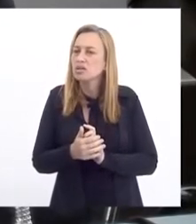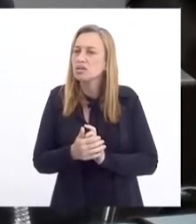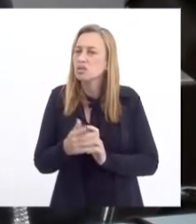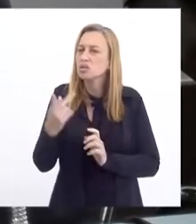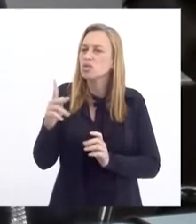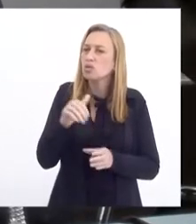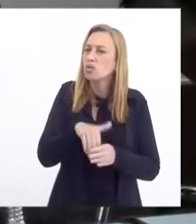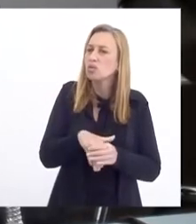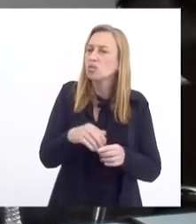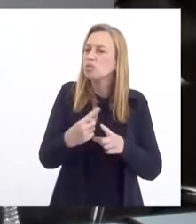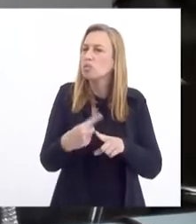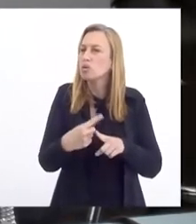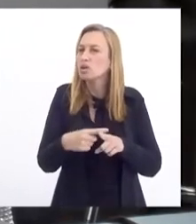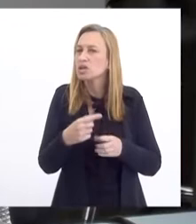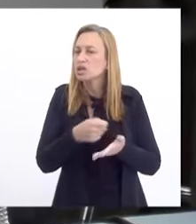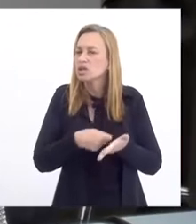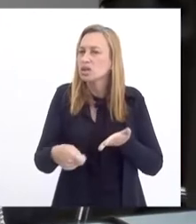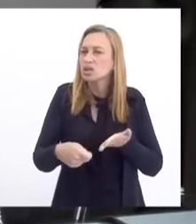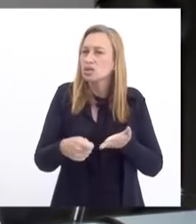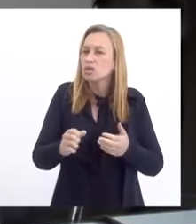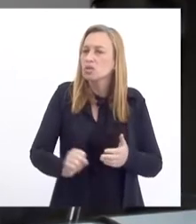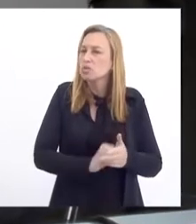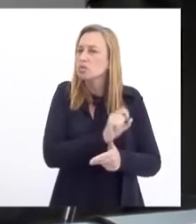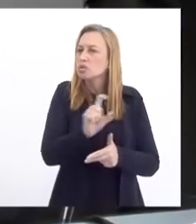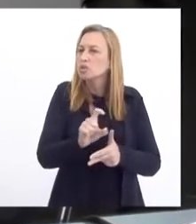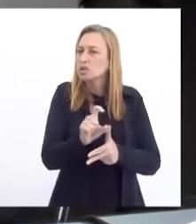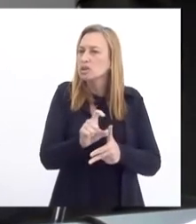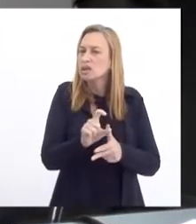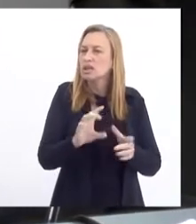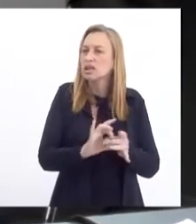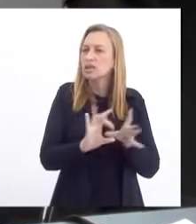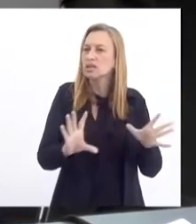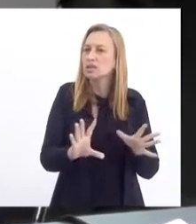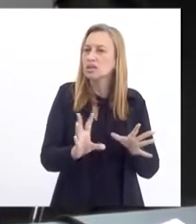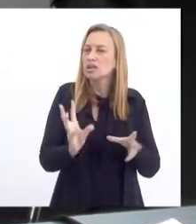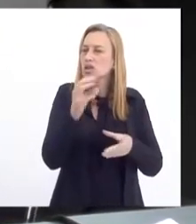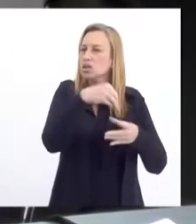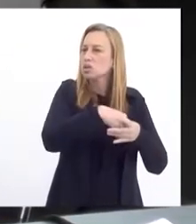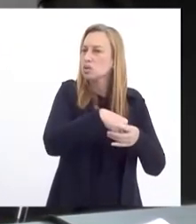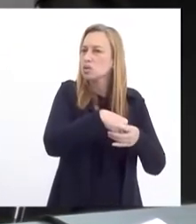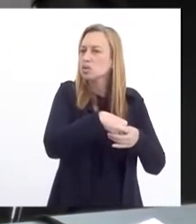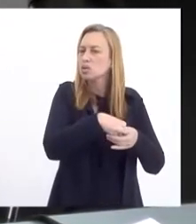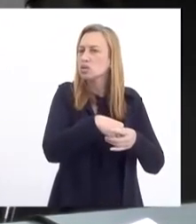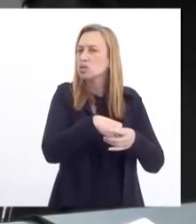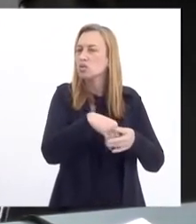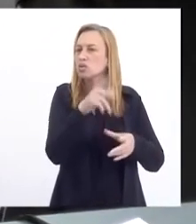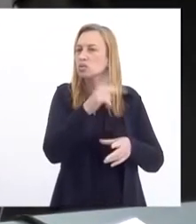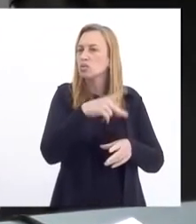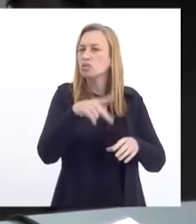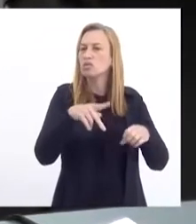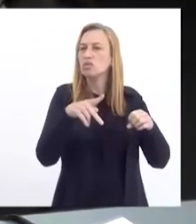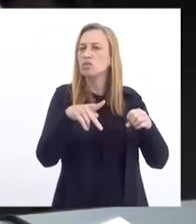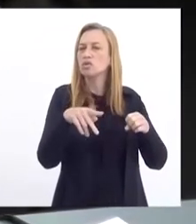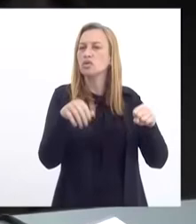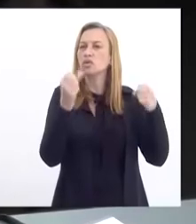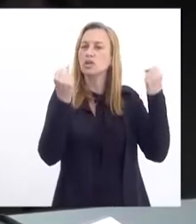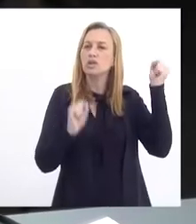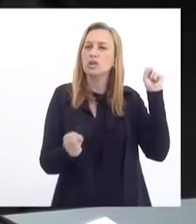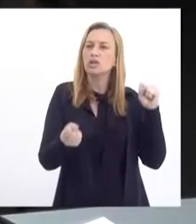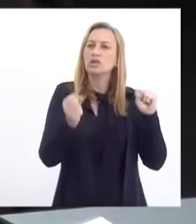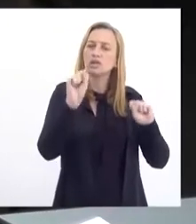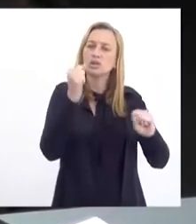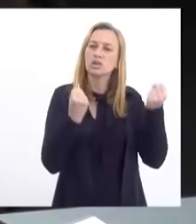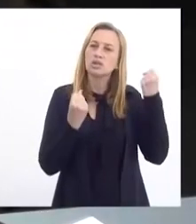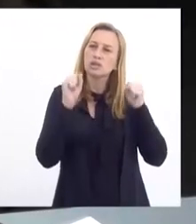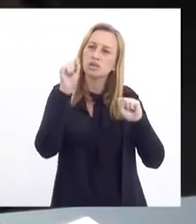voto. Porque está escrito, fica o Poder Executivo autorizado a incluir o professor de Educação Física na equipe técnica da Rede Estadual de